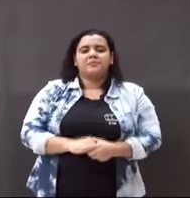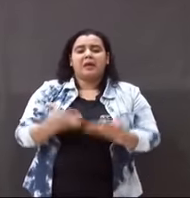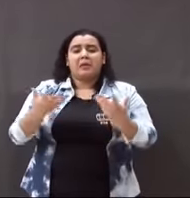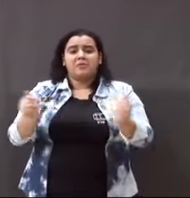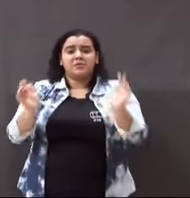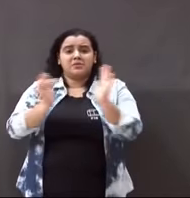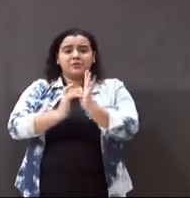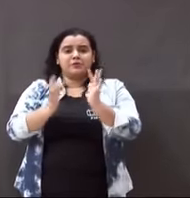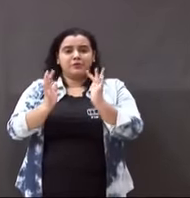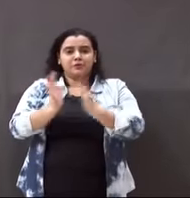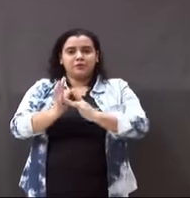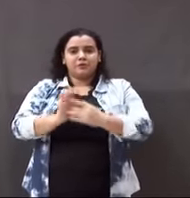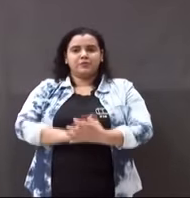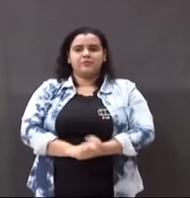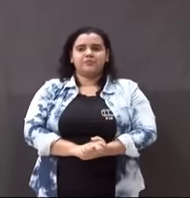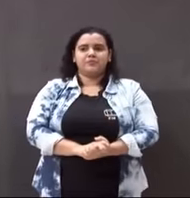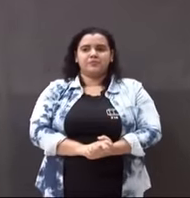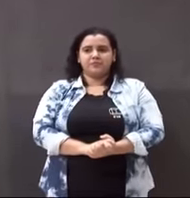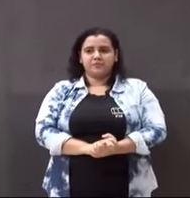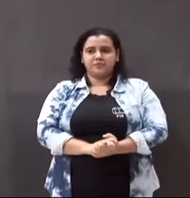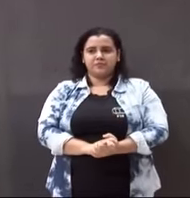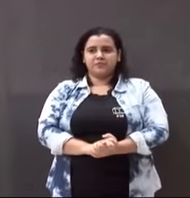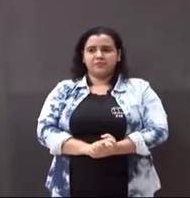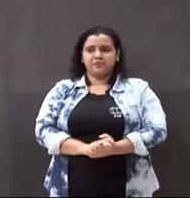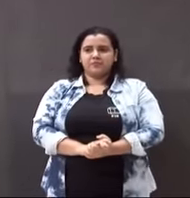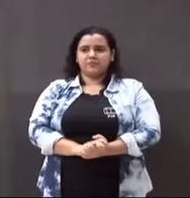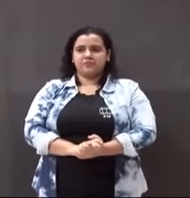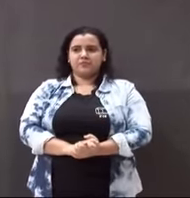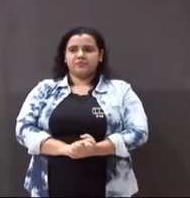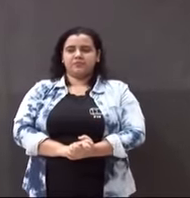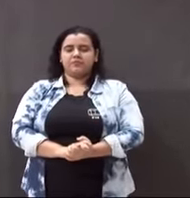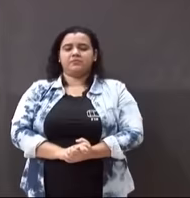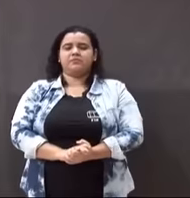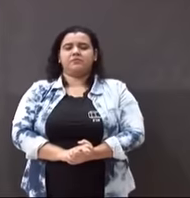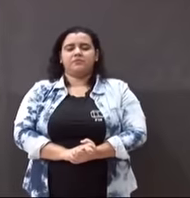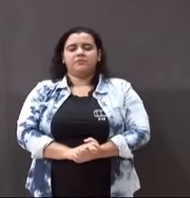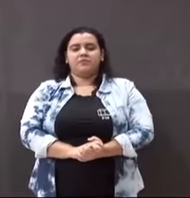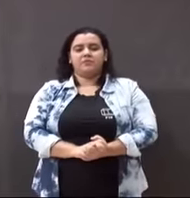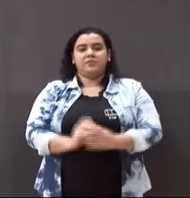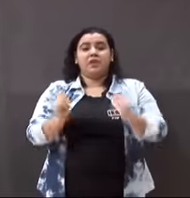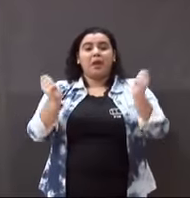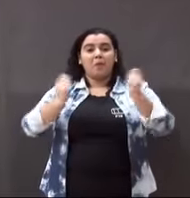Não vai vir, não, já tá vindo lá. Só o teu glória que não tá chegando.